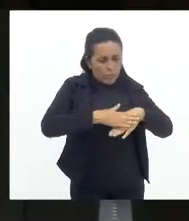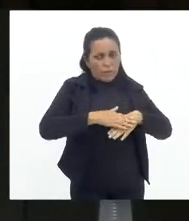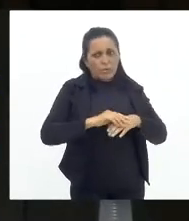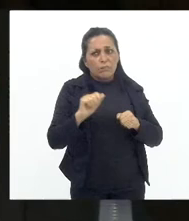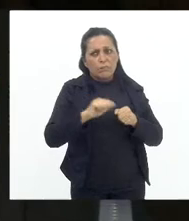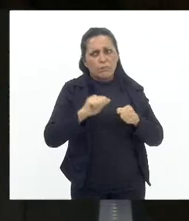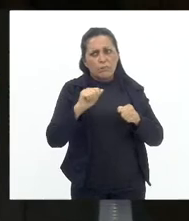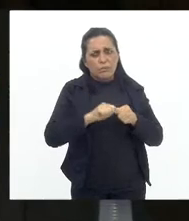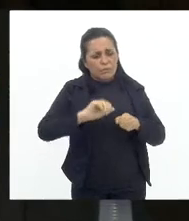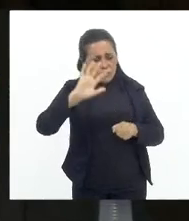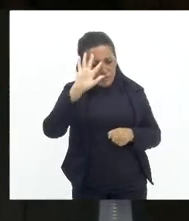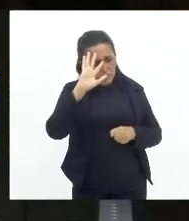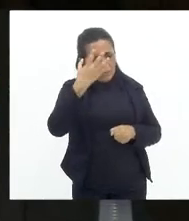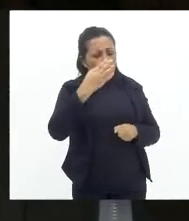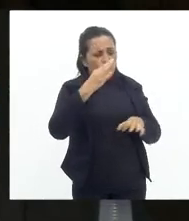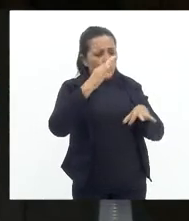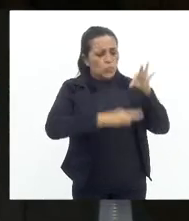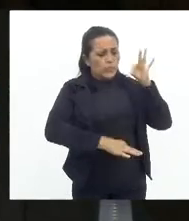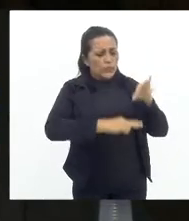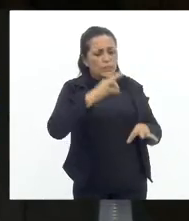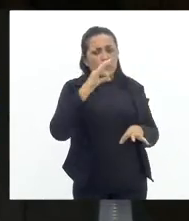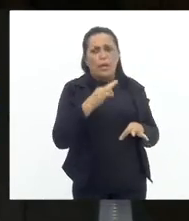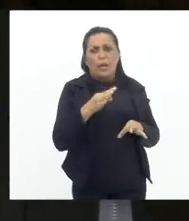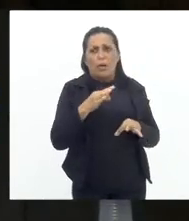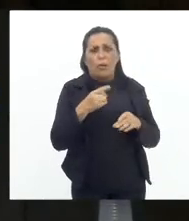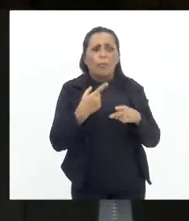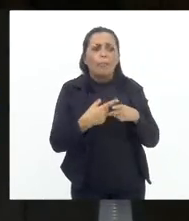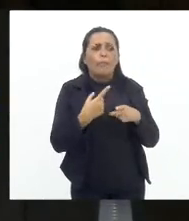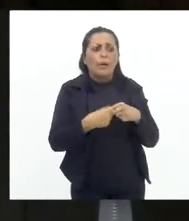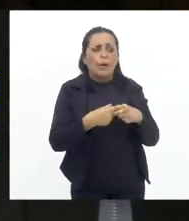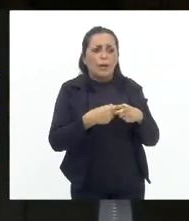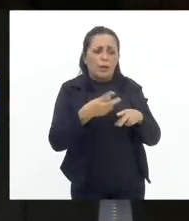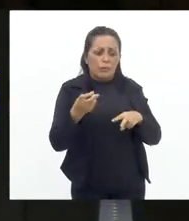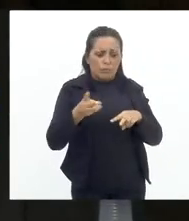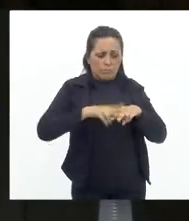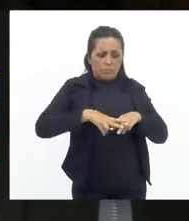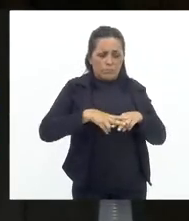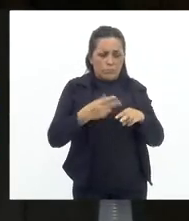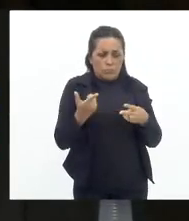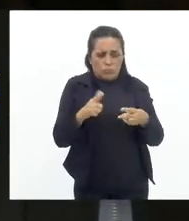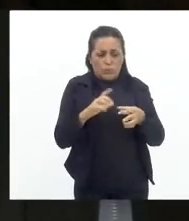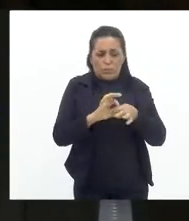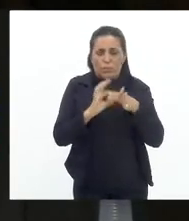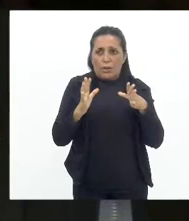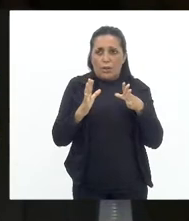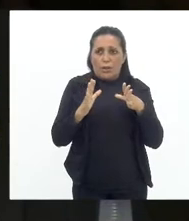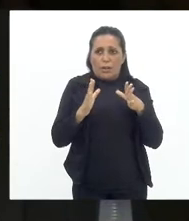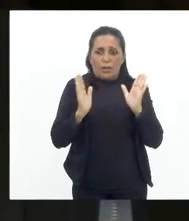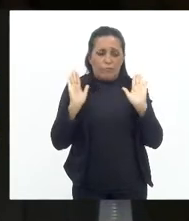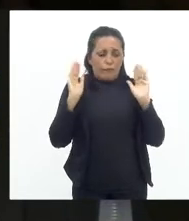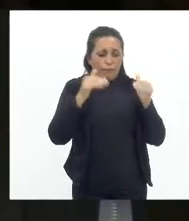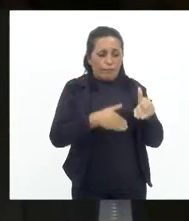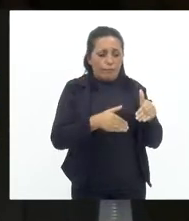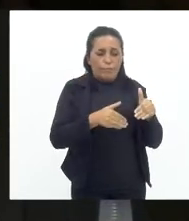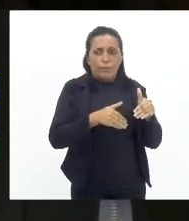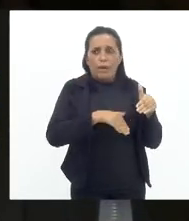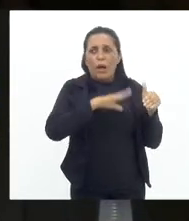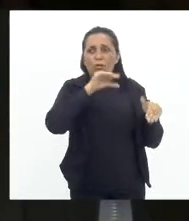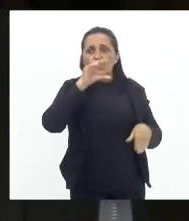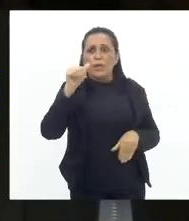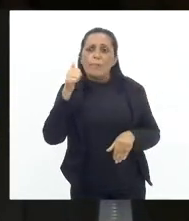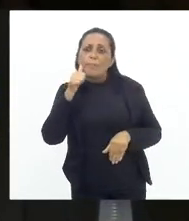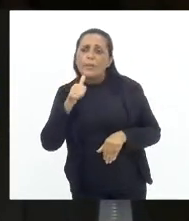decisões judiciais de privação de liberdade que afetam adolescentes meninos e meninas